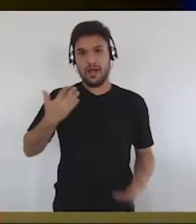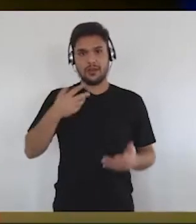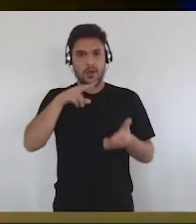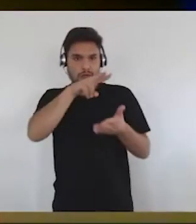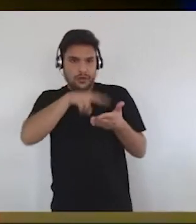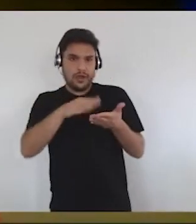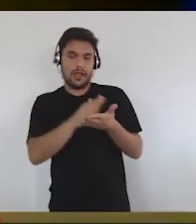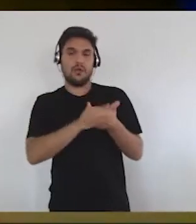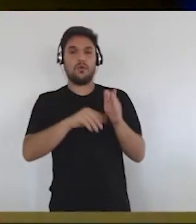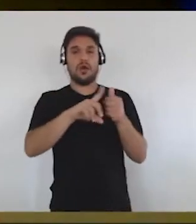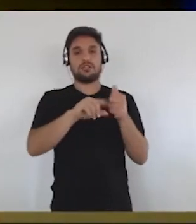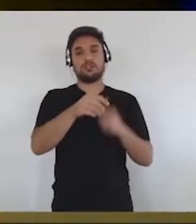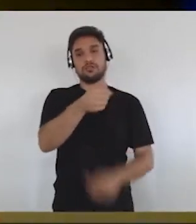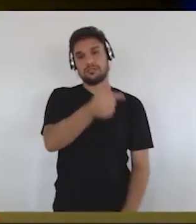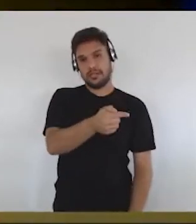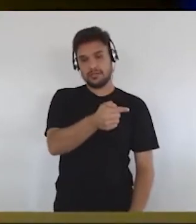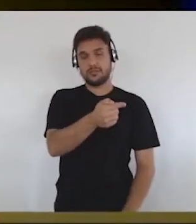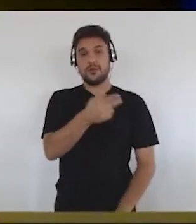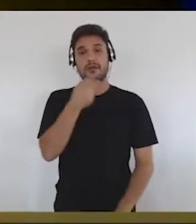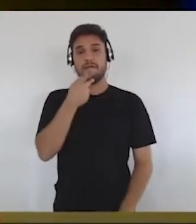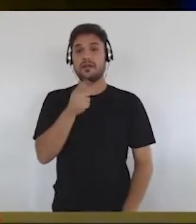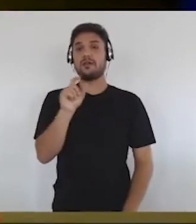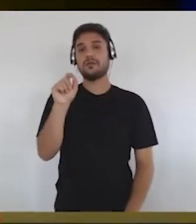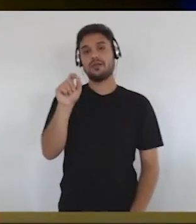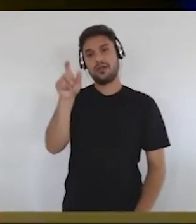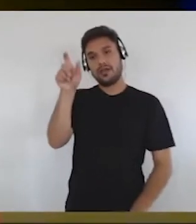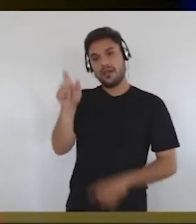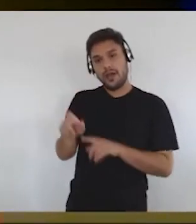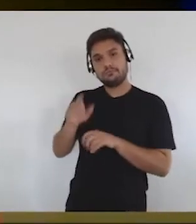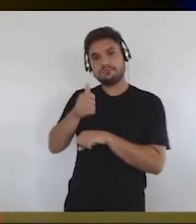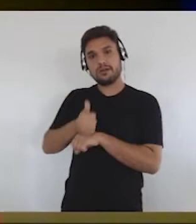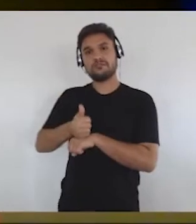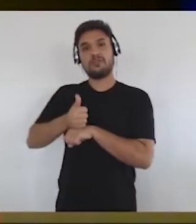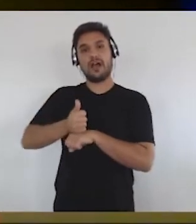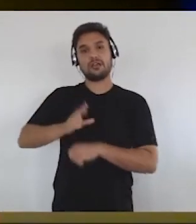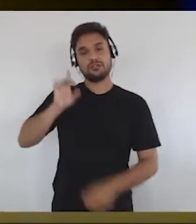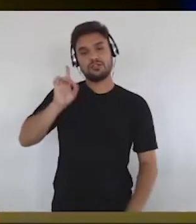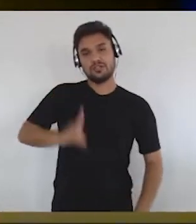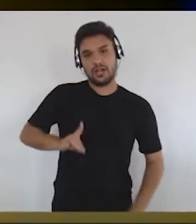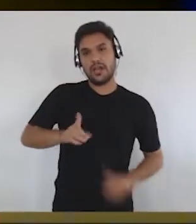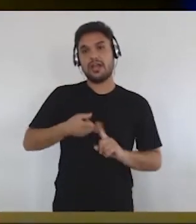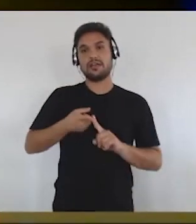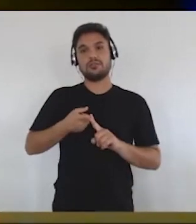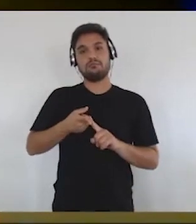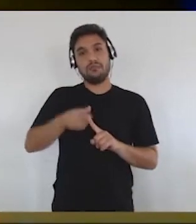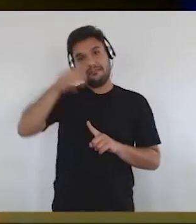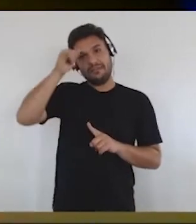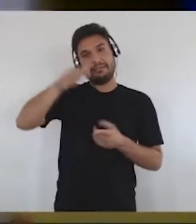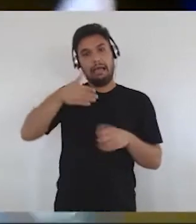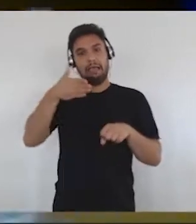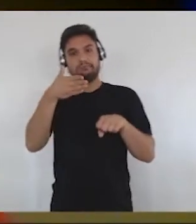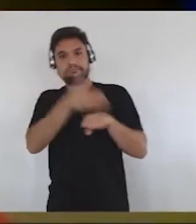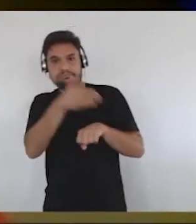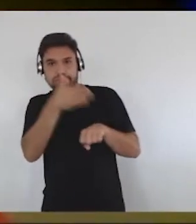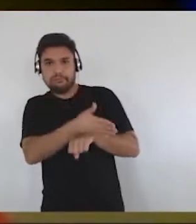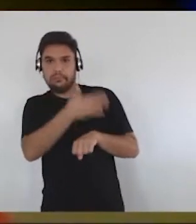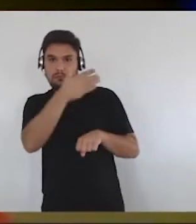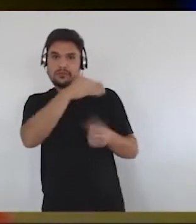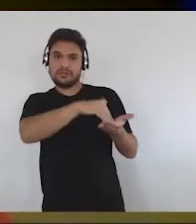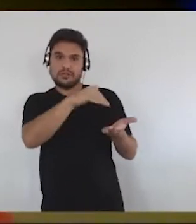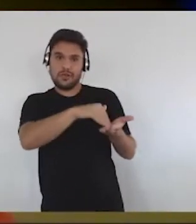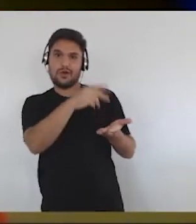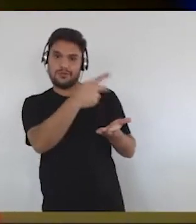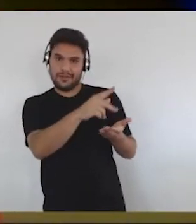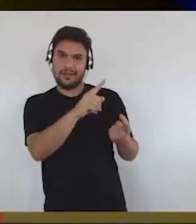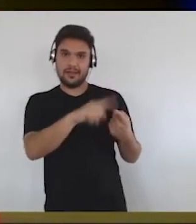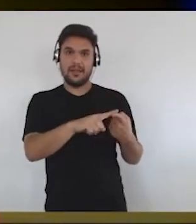artigo 7º. São direitos do advogado a inviolabilidade do seu escritório ou local de trabalho, daquele modo que eu